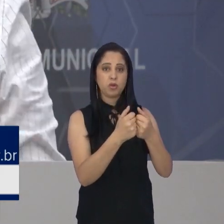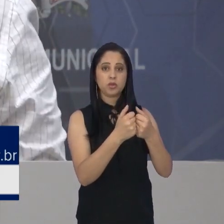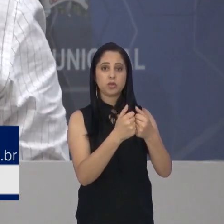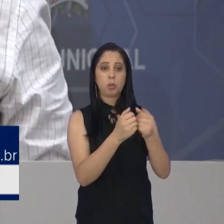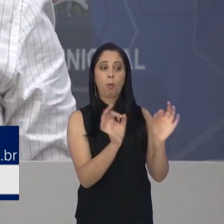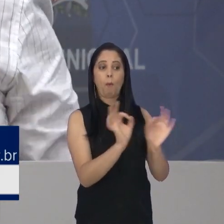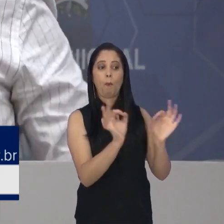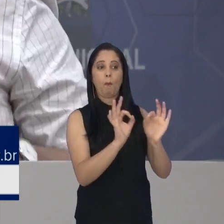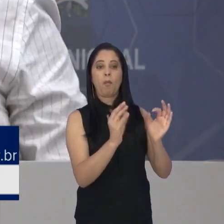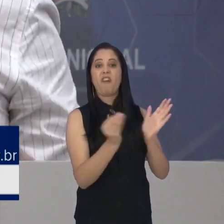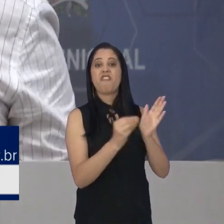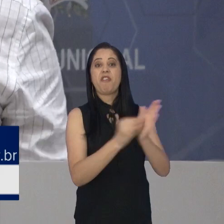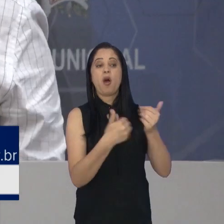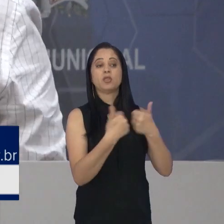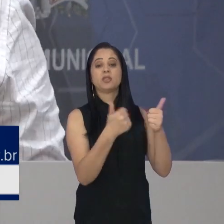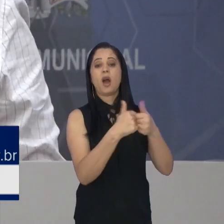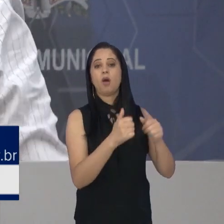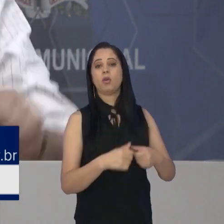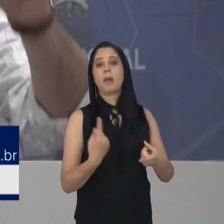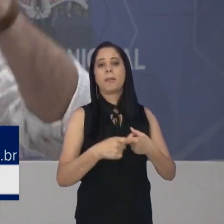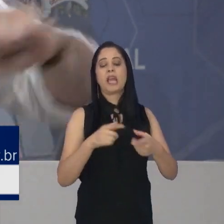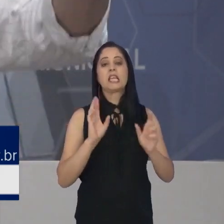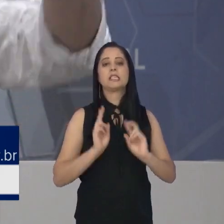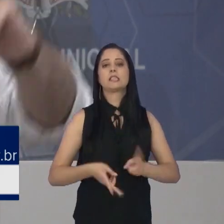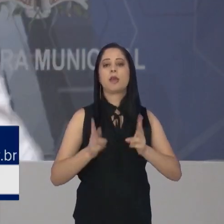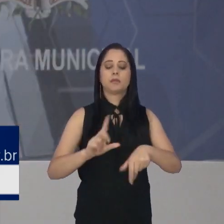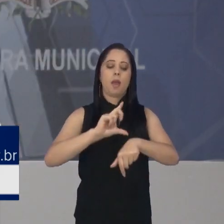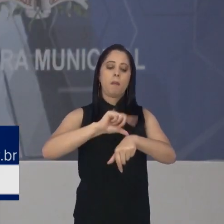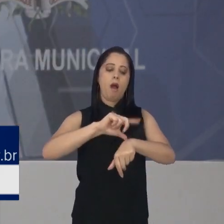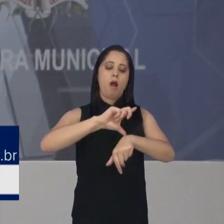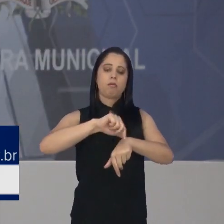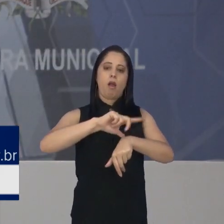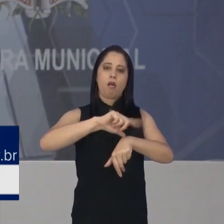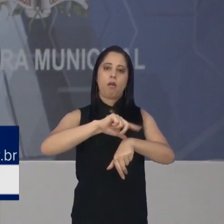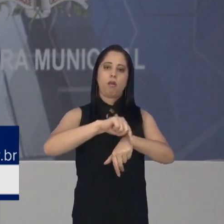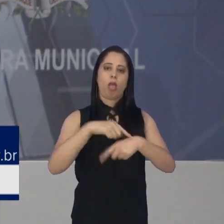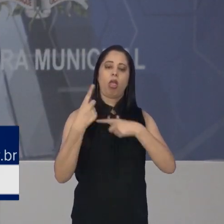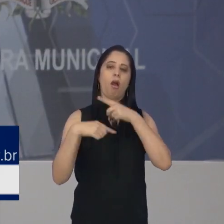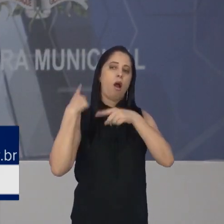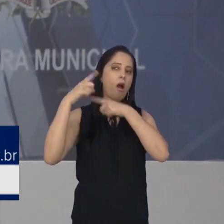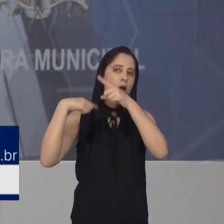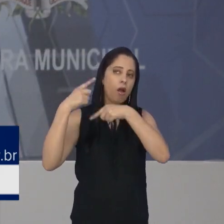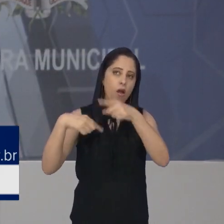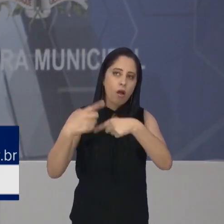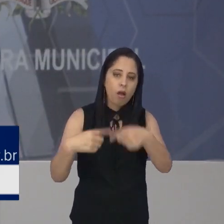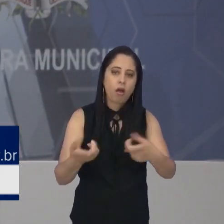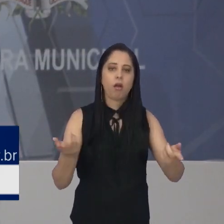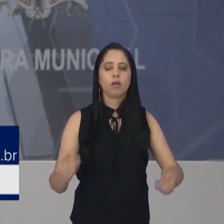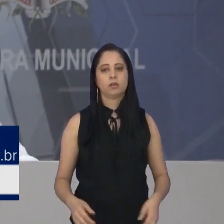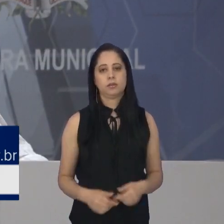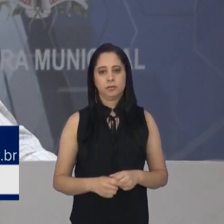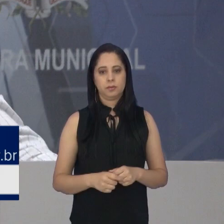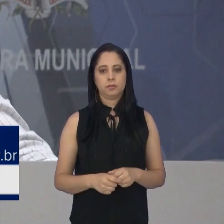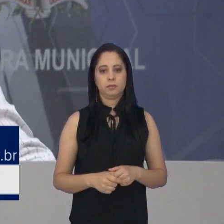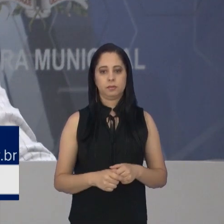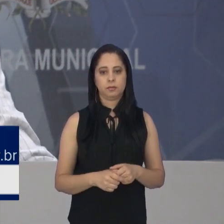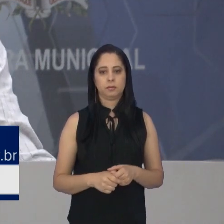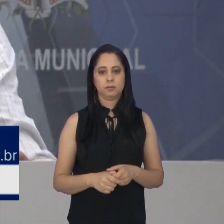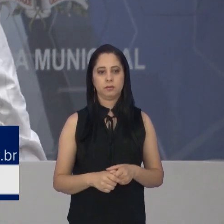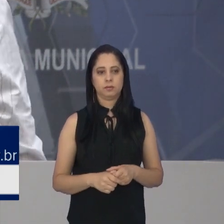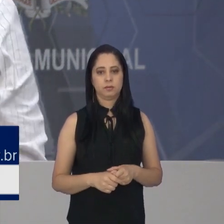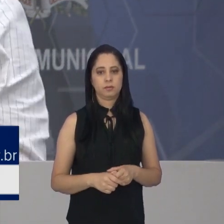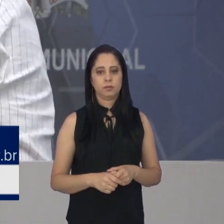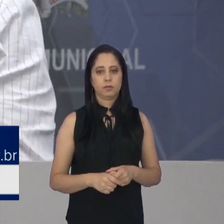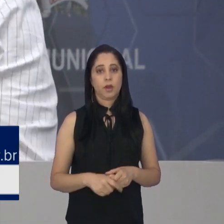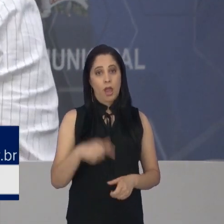por conta desses sucessivos atrasos e por prorrogações ilegais que acontecem. Então, eu